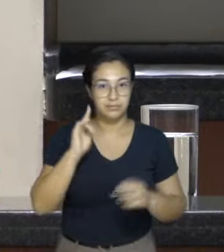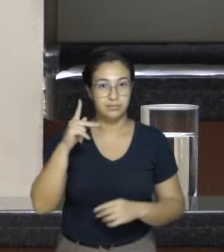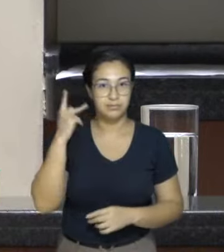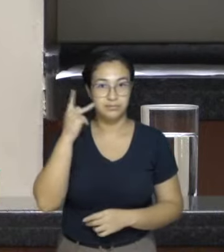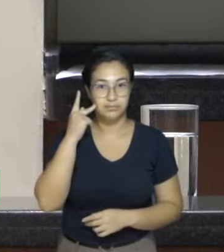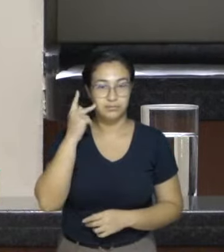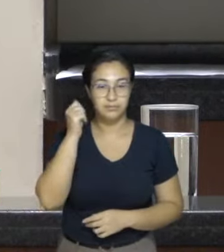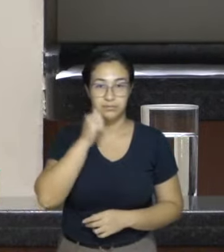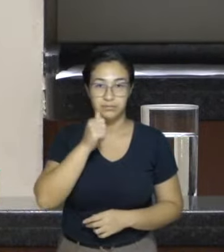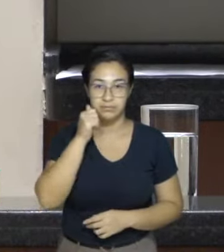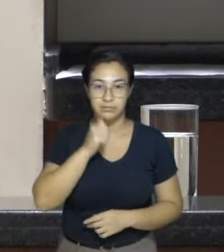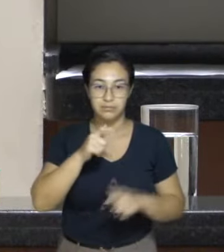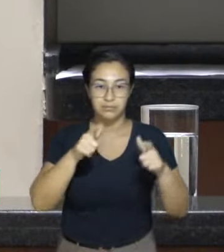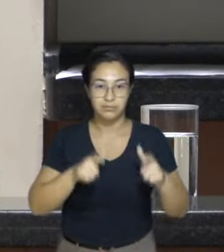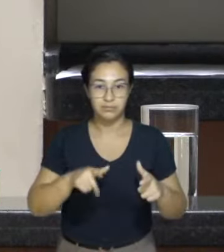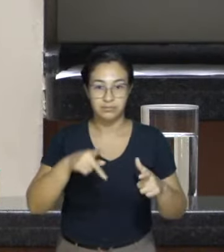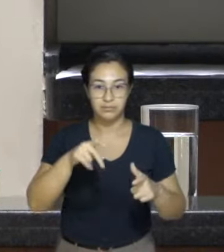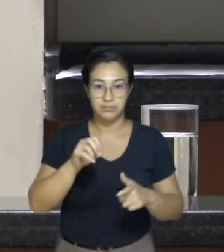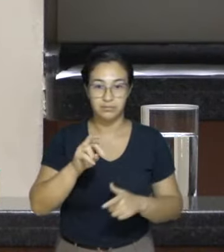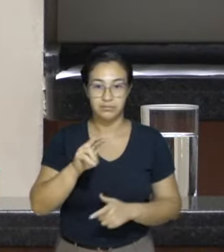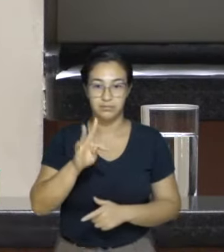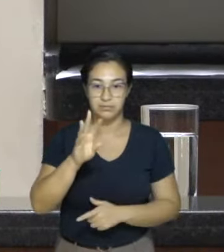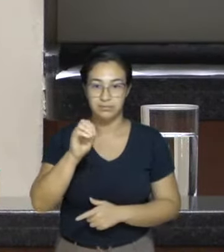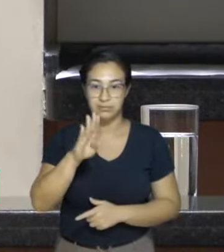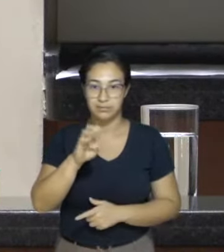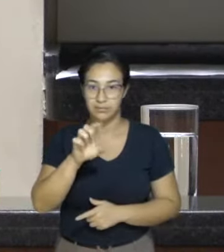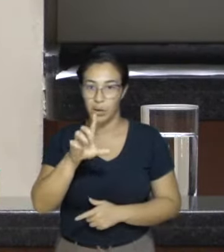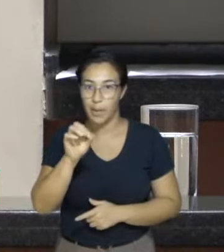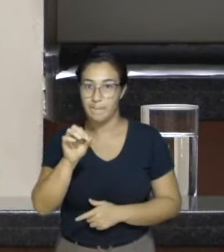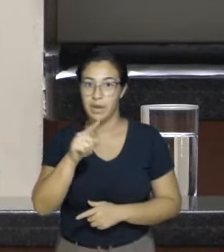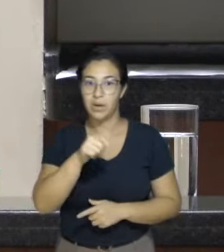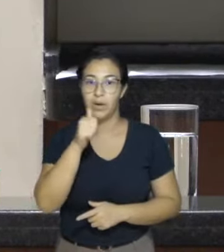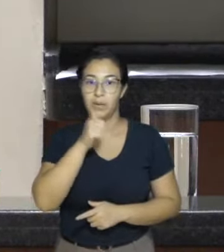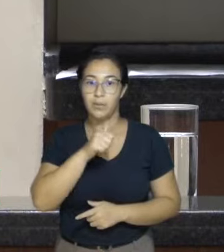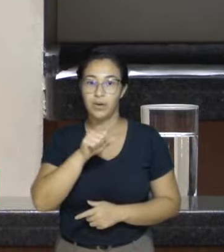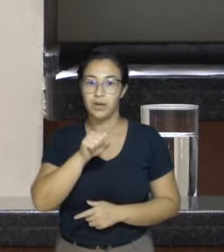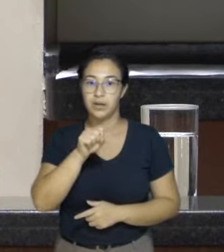Porto Belo, senhora Silvana Nunes